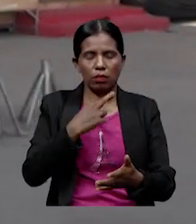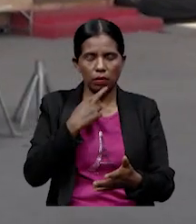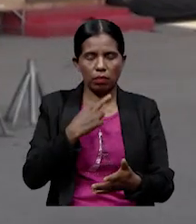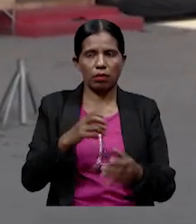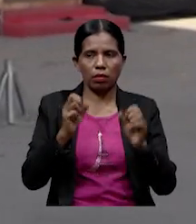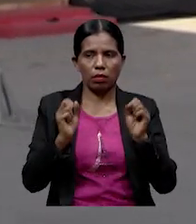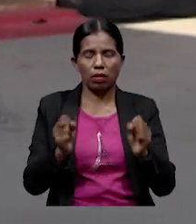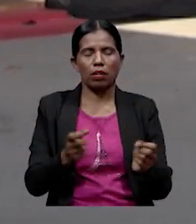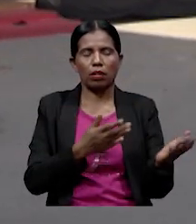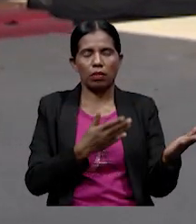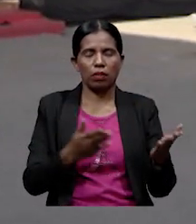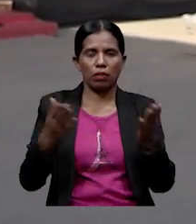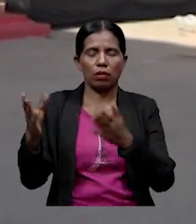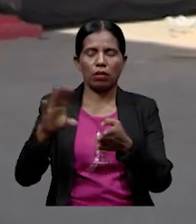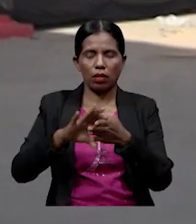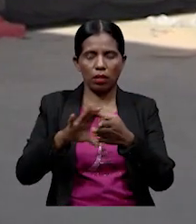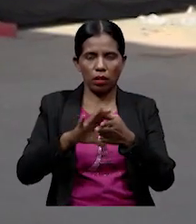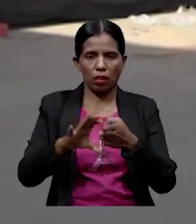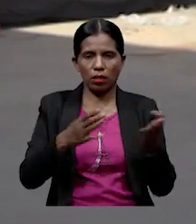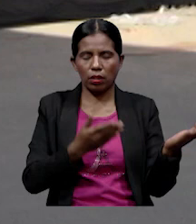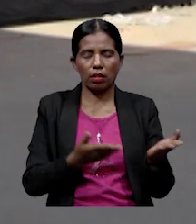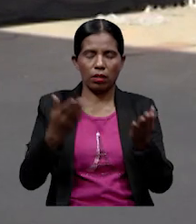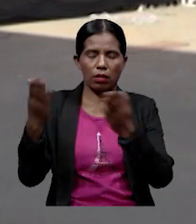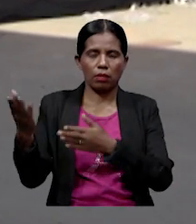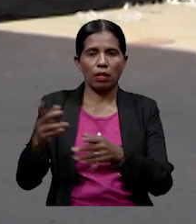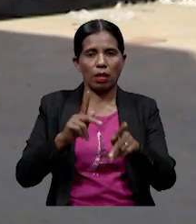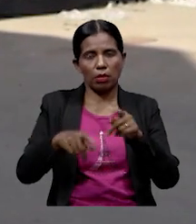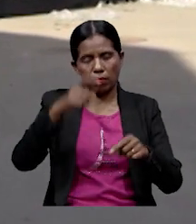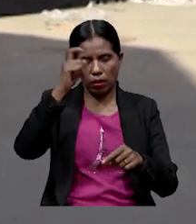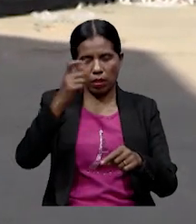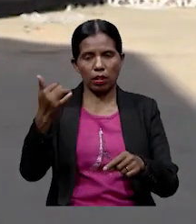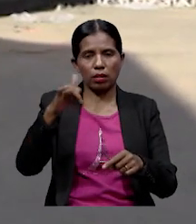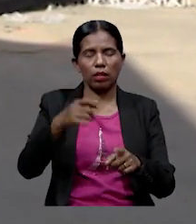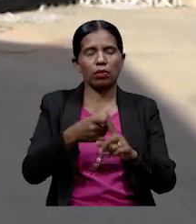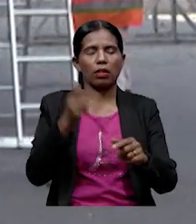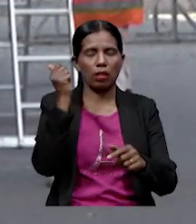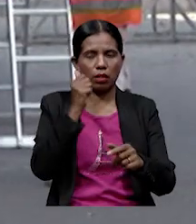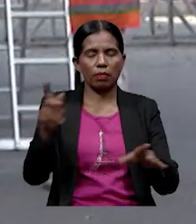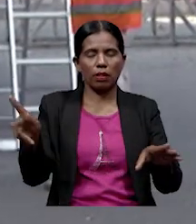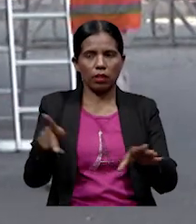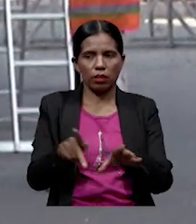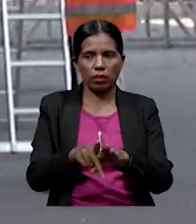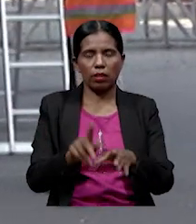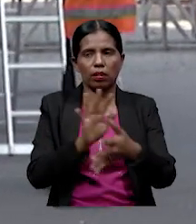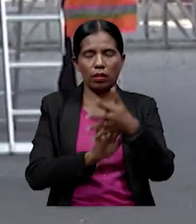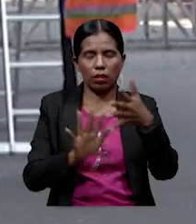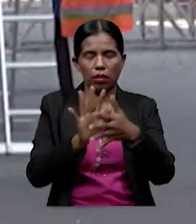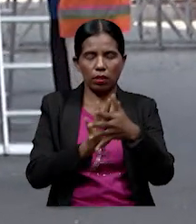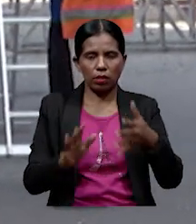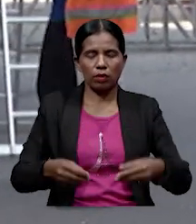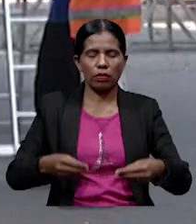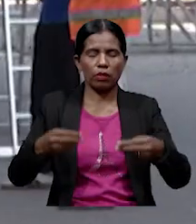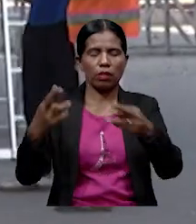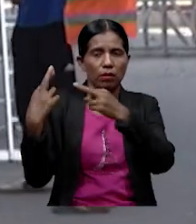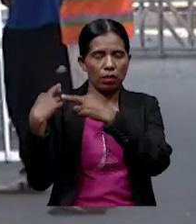Mosh, haruka ona convite informal ba diplomata Sira Rússia ASEAN a to participa e a cerimônia posse